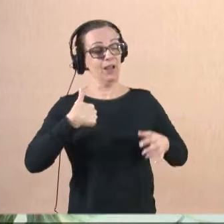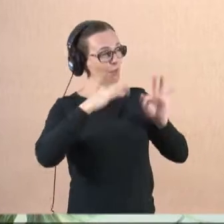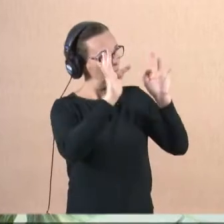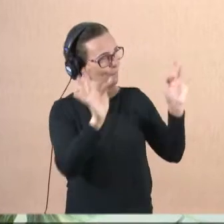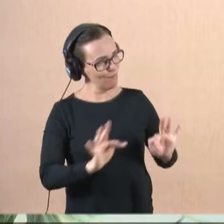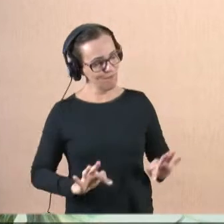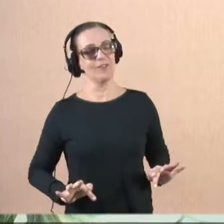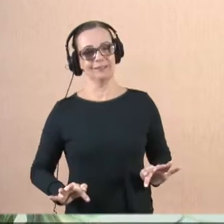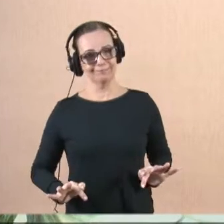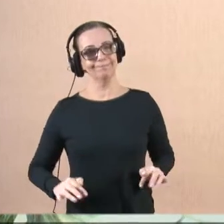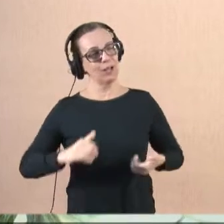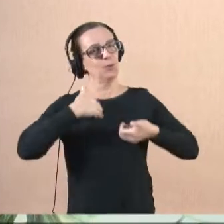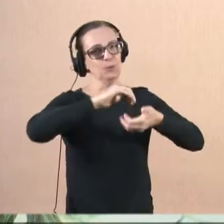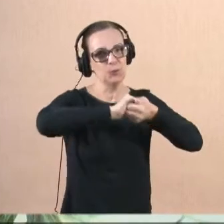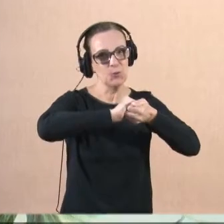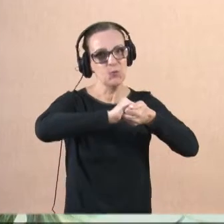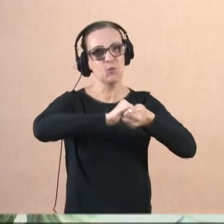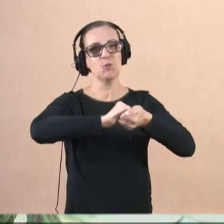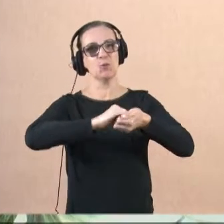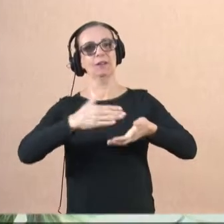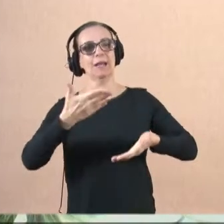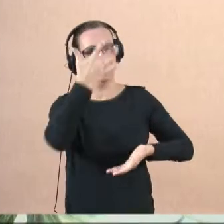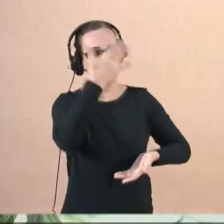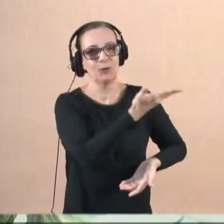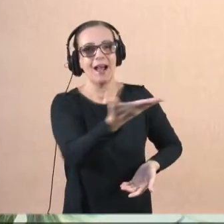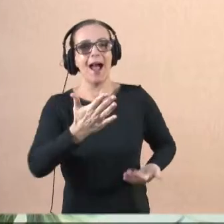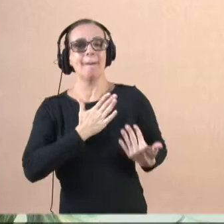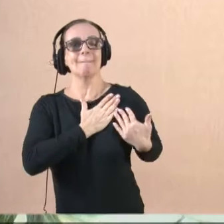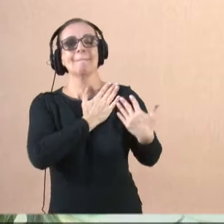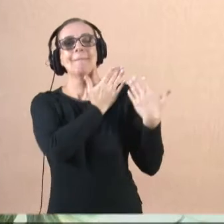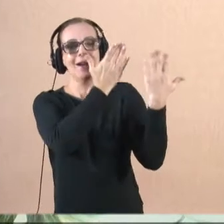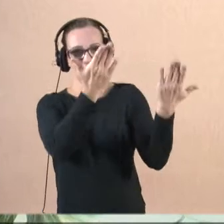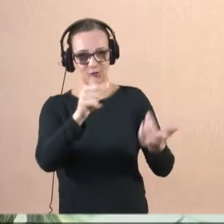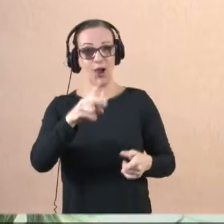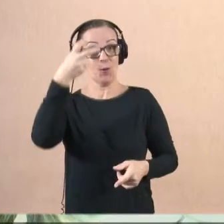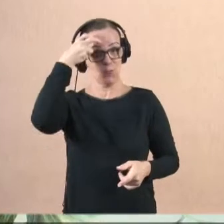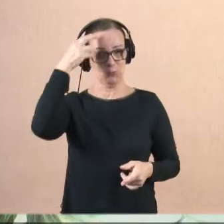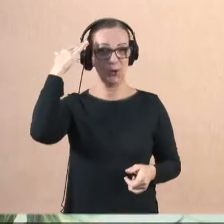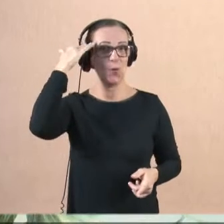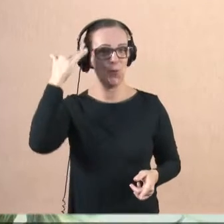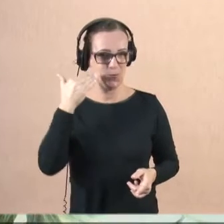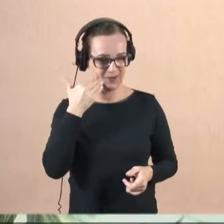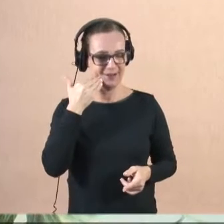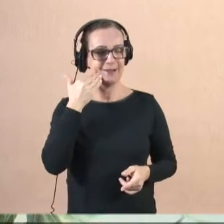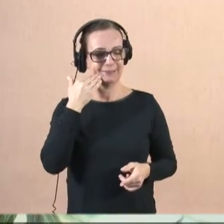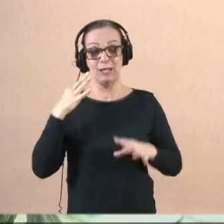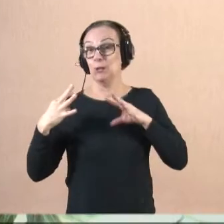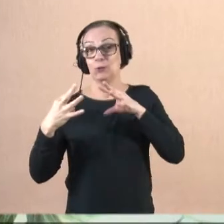feliz e esse a cumprimentar aos fãs e apaixonados tá cultura da coreia e